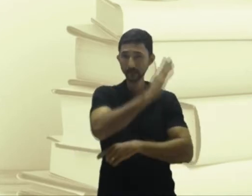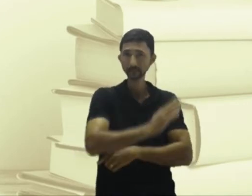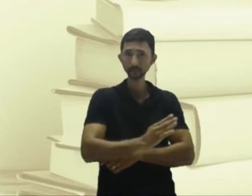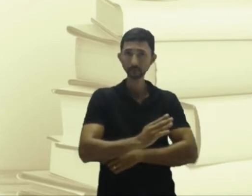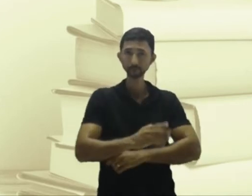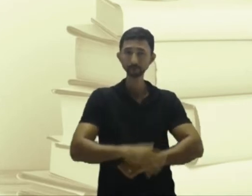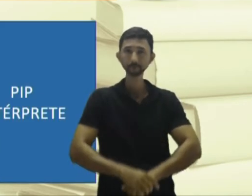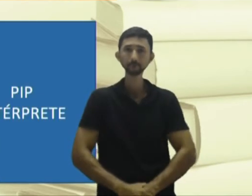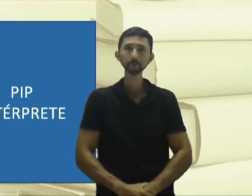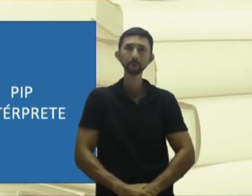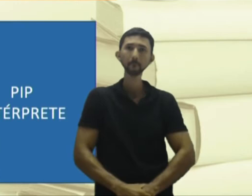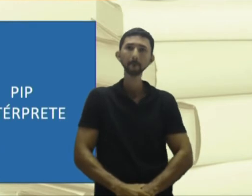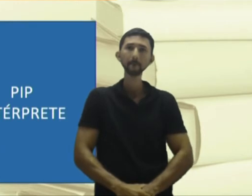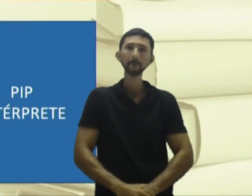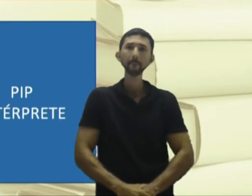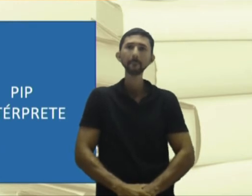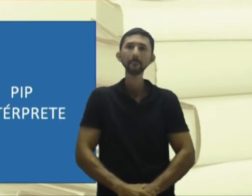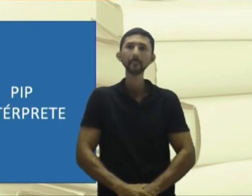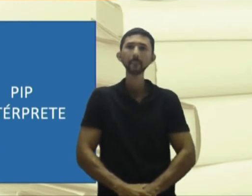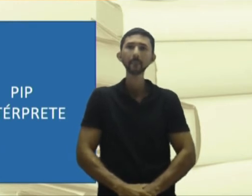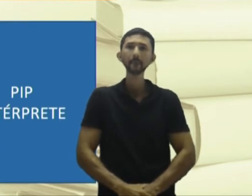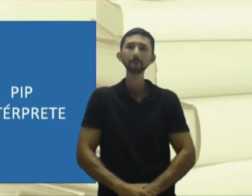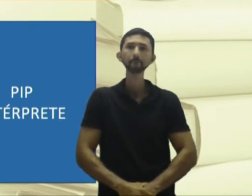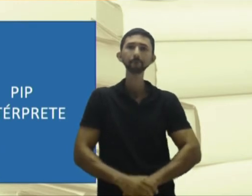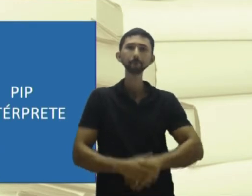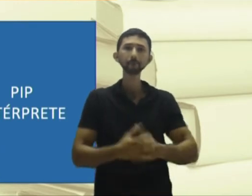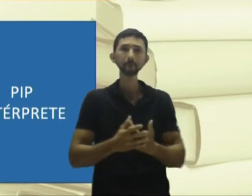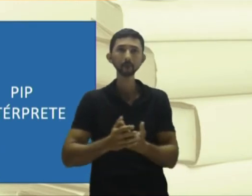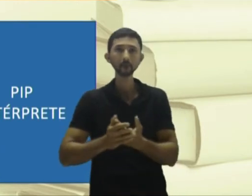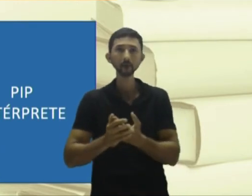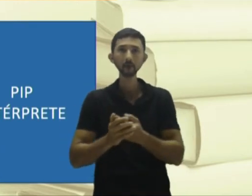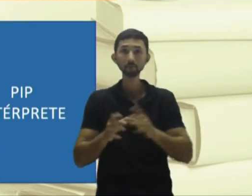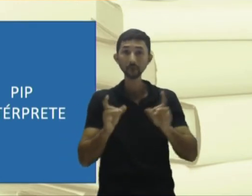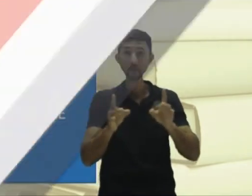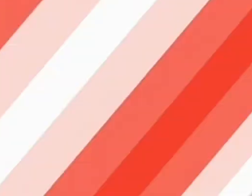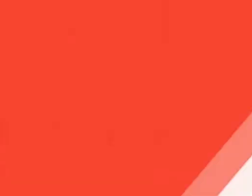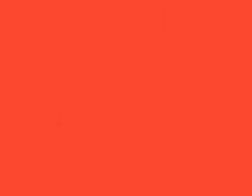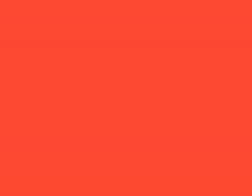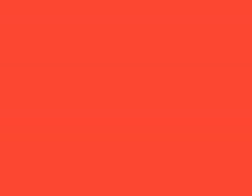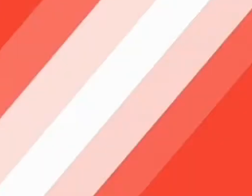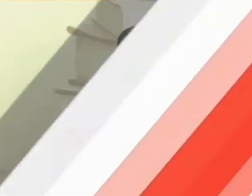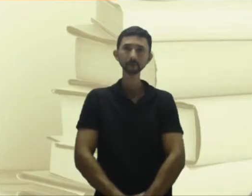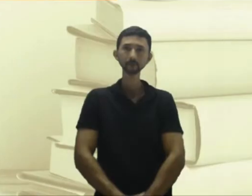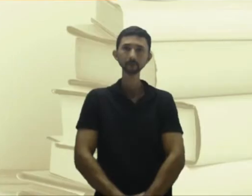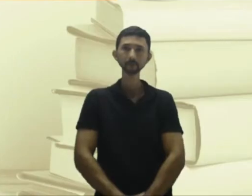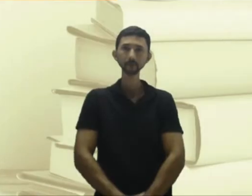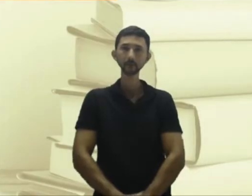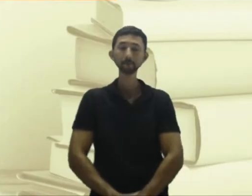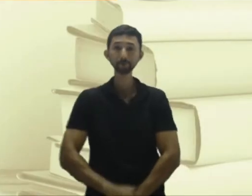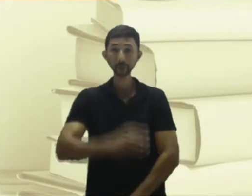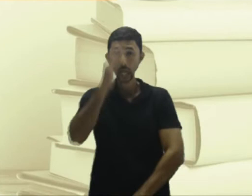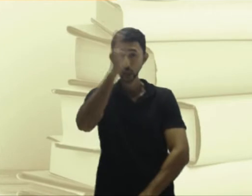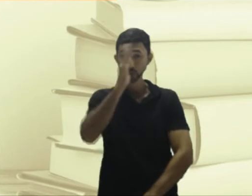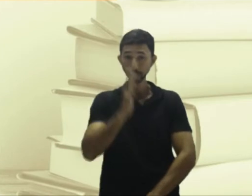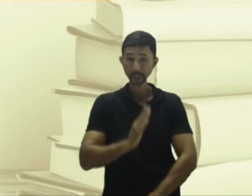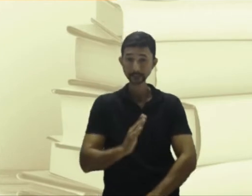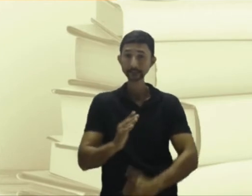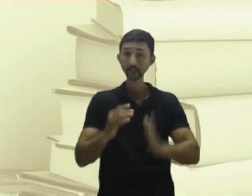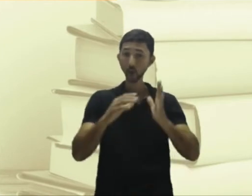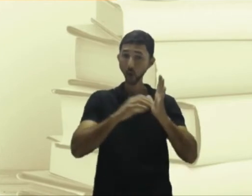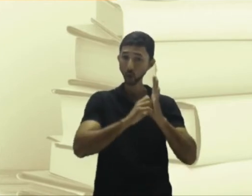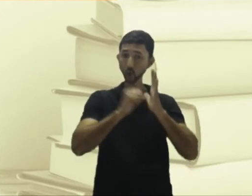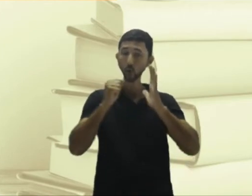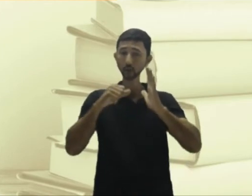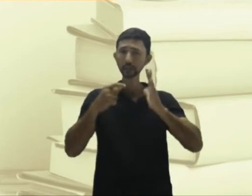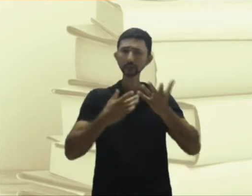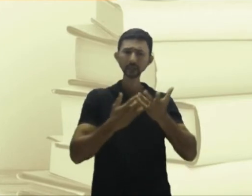Vamos para outro slide. O mercado de escravos, certo? No Brasil colonial, os principais mercados